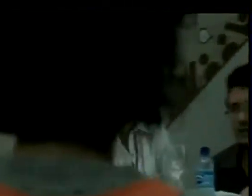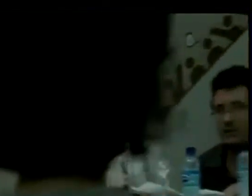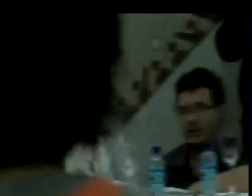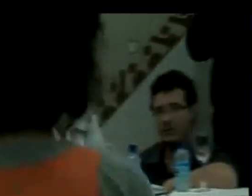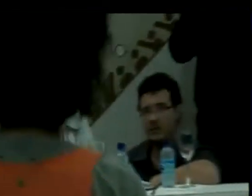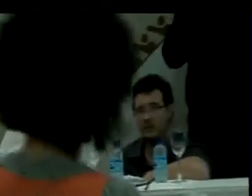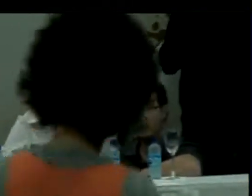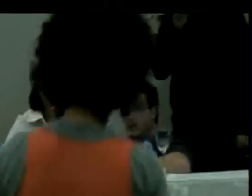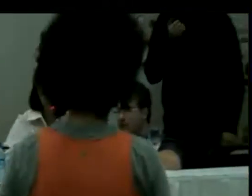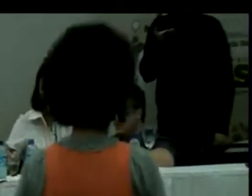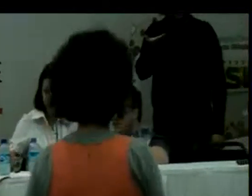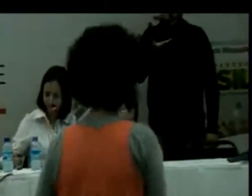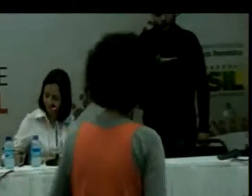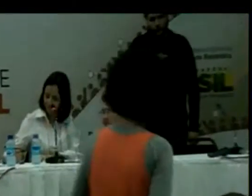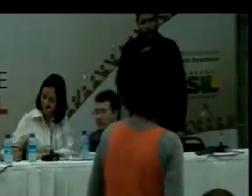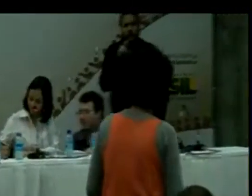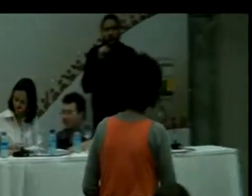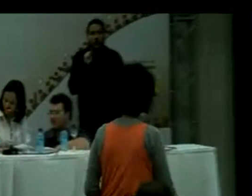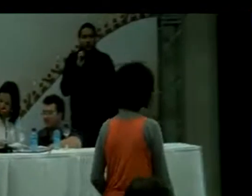Roseli Goffman.